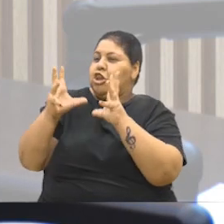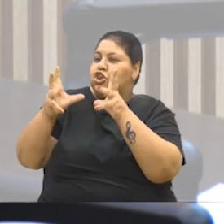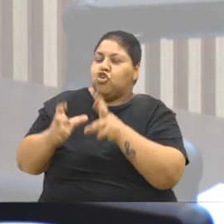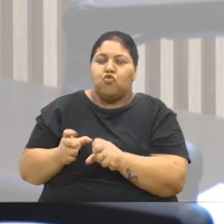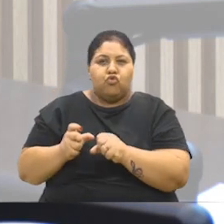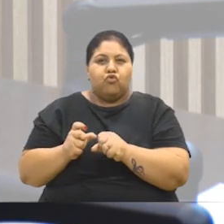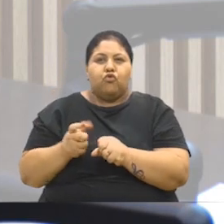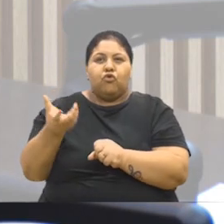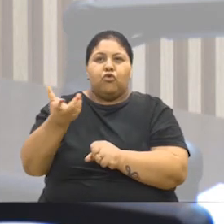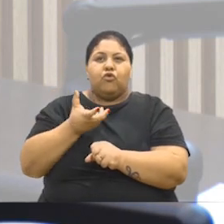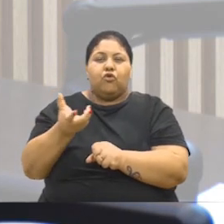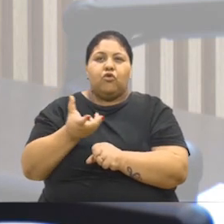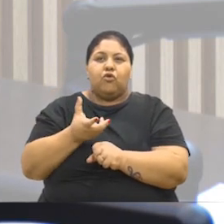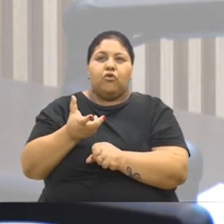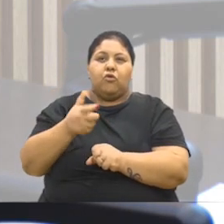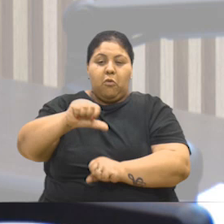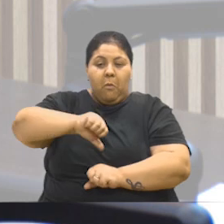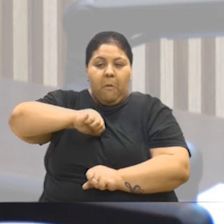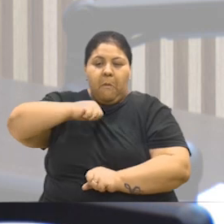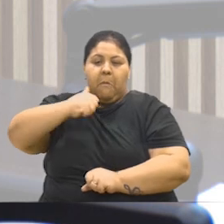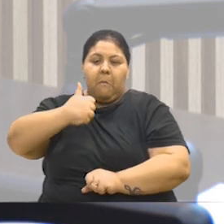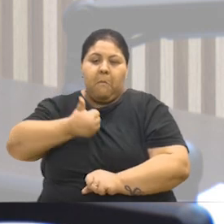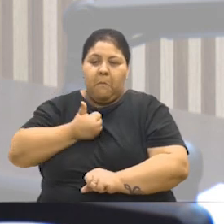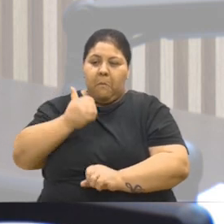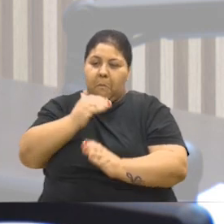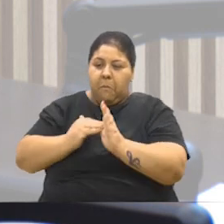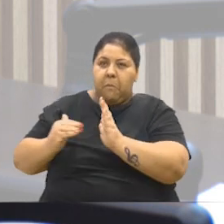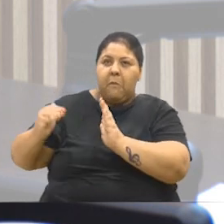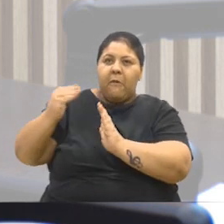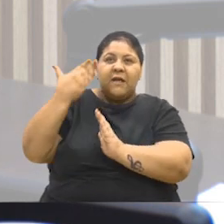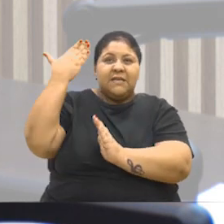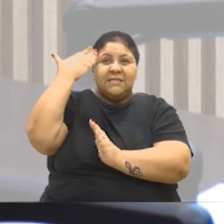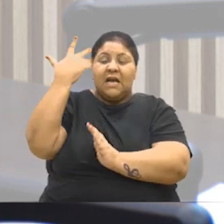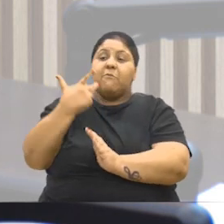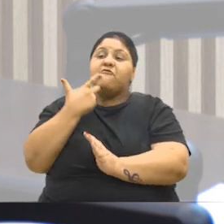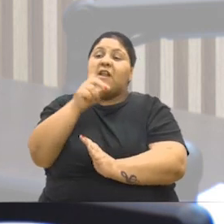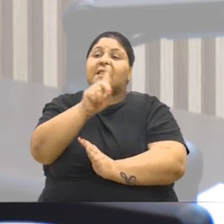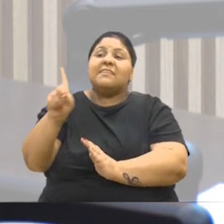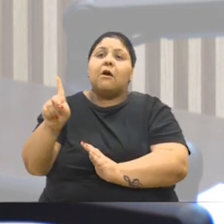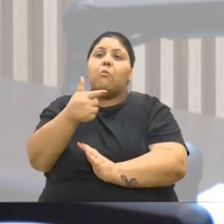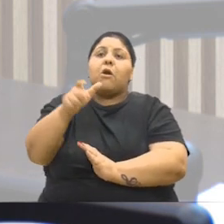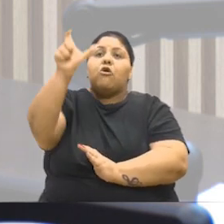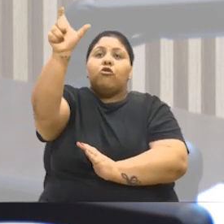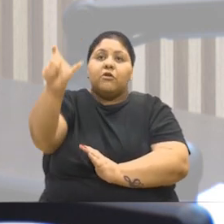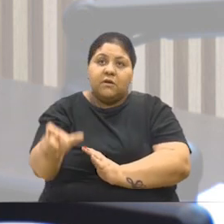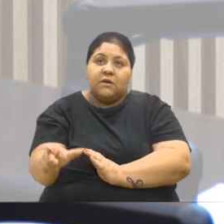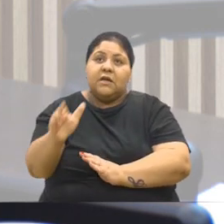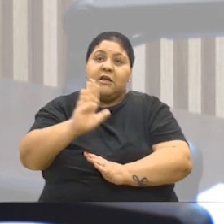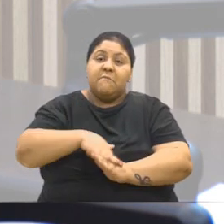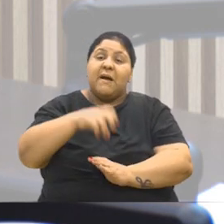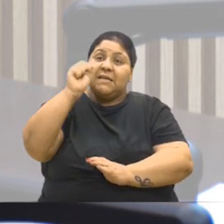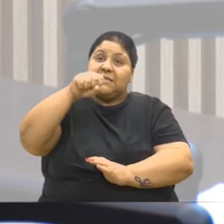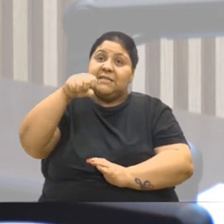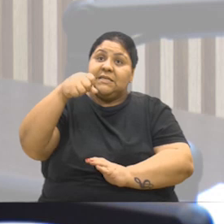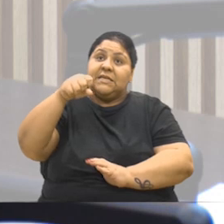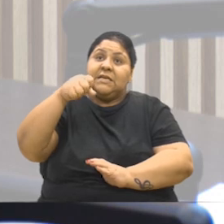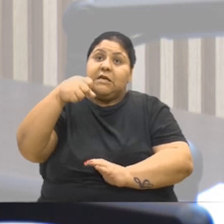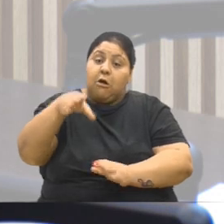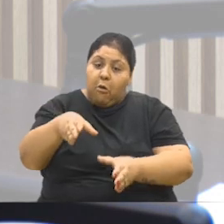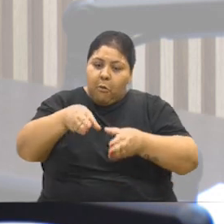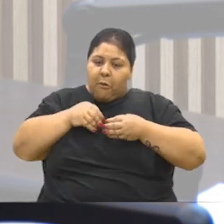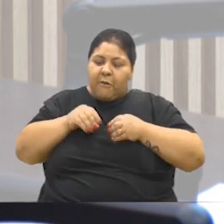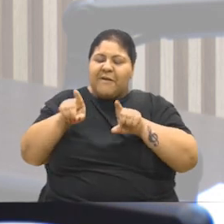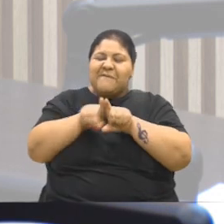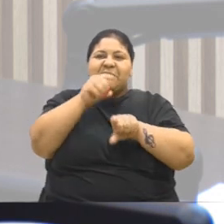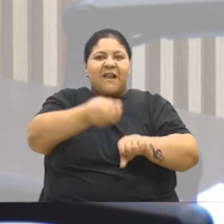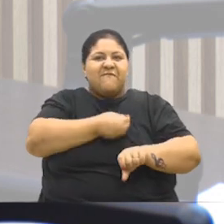formas. Uma pessoa com autoestima bem elevada é uma pessoa que sabe dizer não para o outro e sabe dizer mais sim para si mesma. Sabe dizer